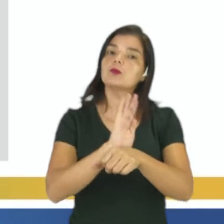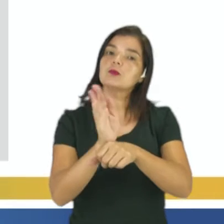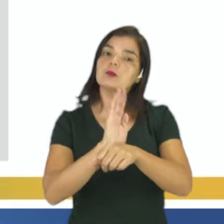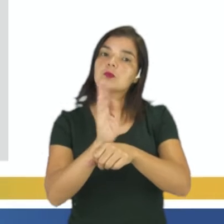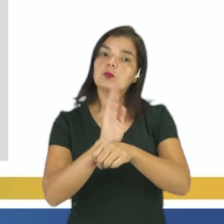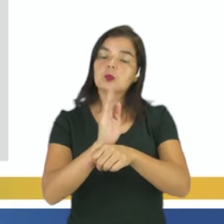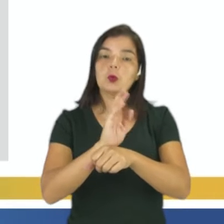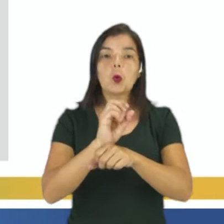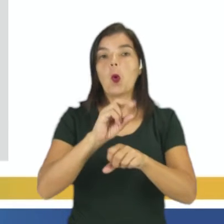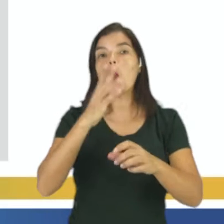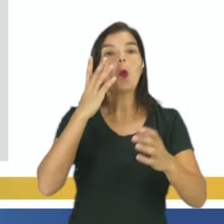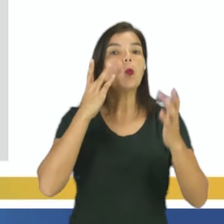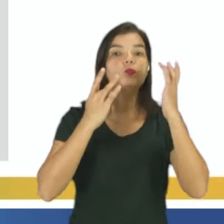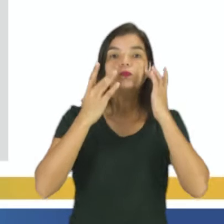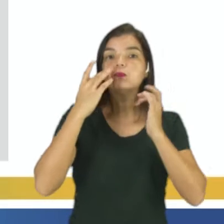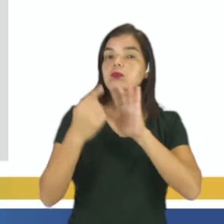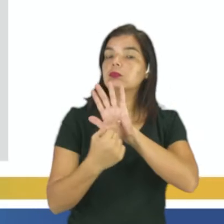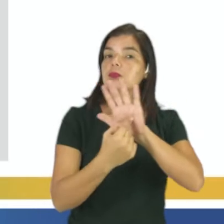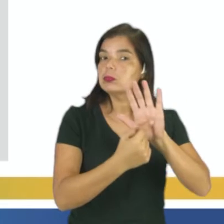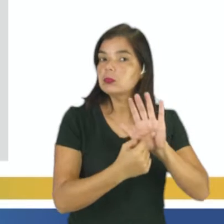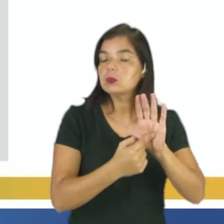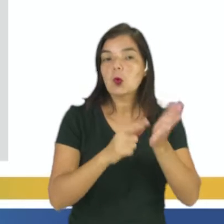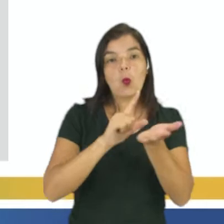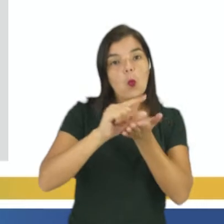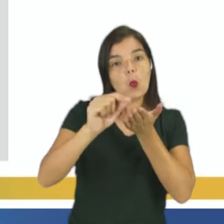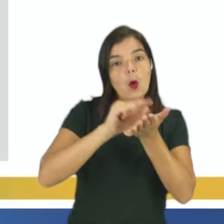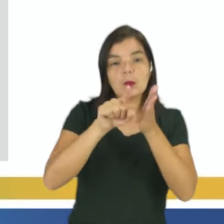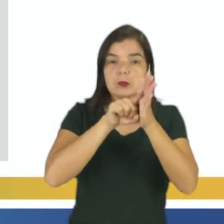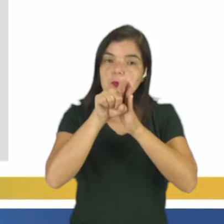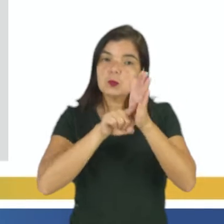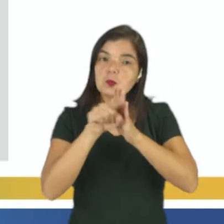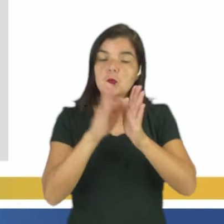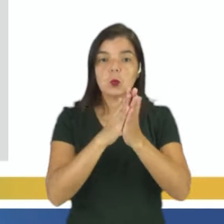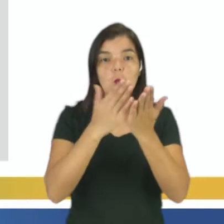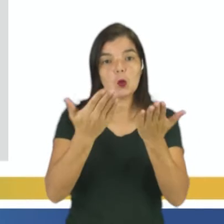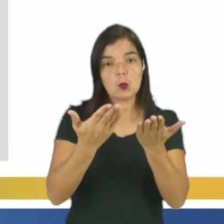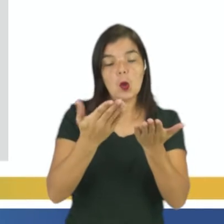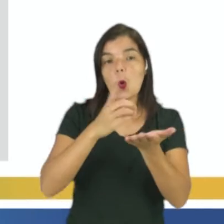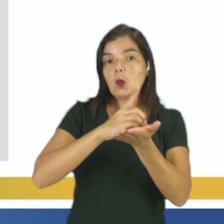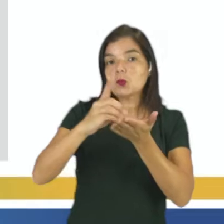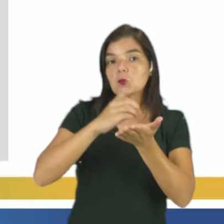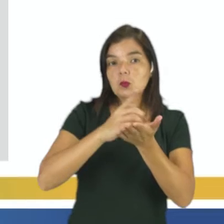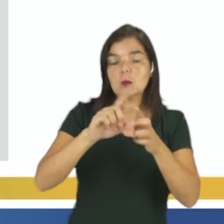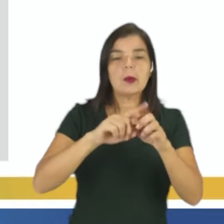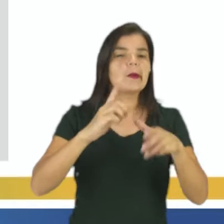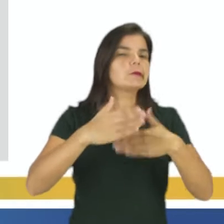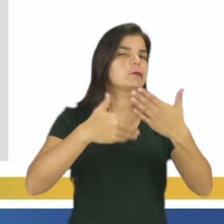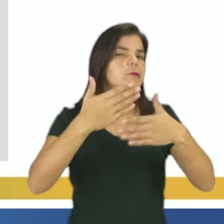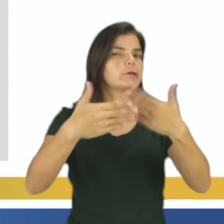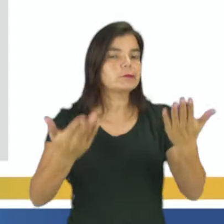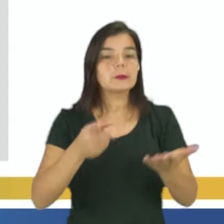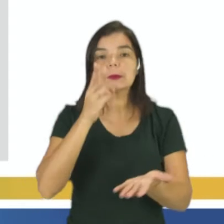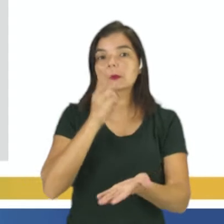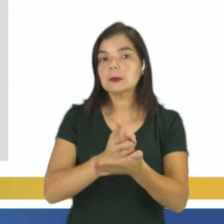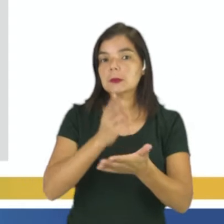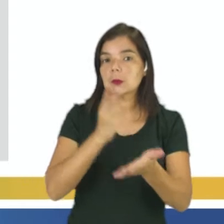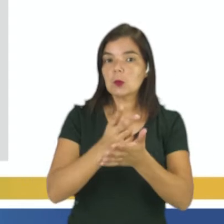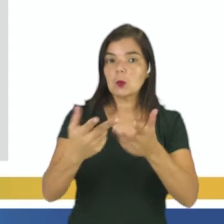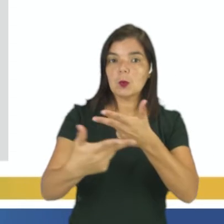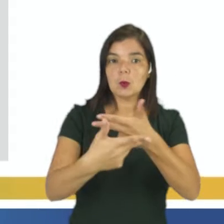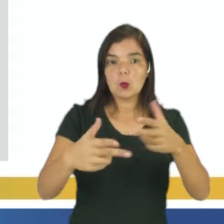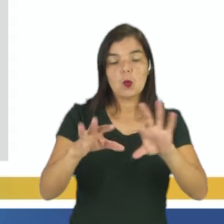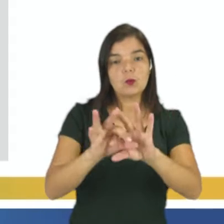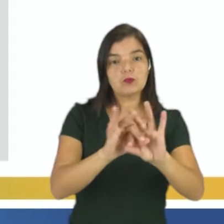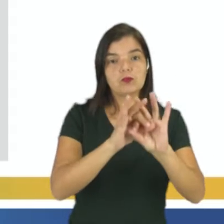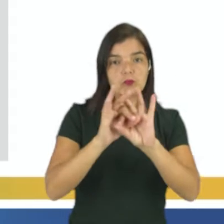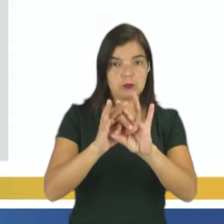um espetáculo, um artigo científico, um livro, uma enciclopédia, enfim, sempre algo ligado à